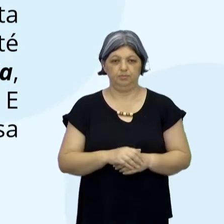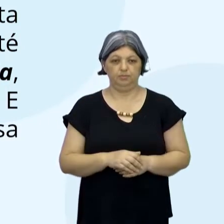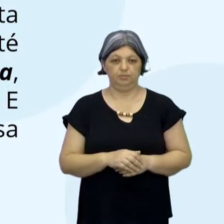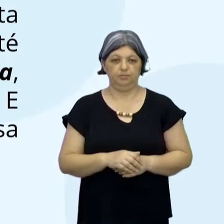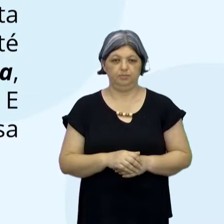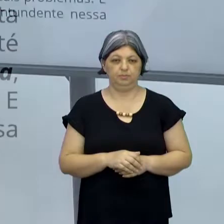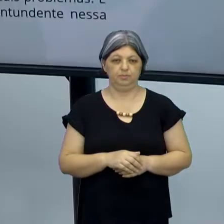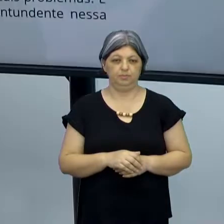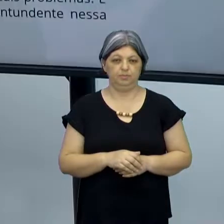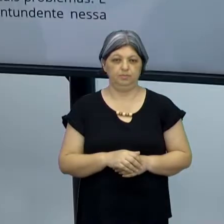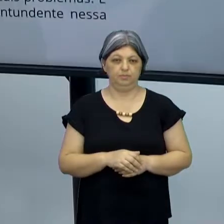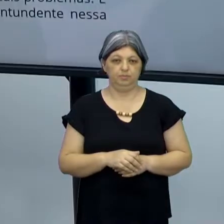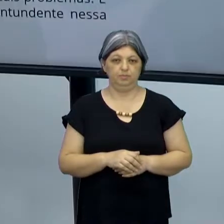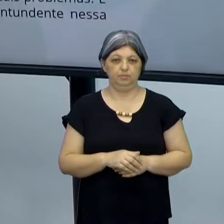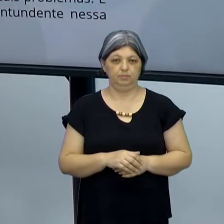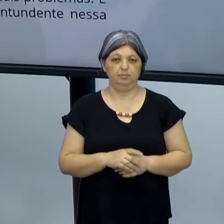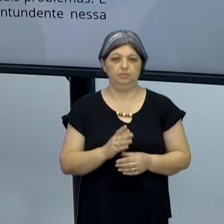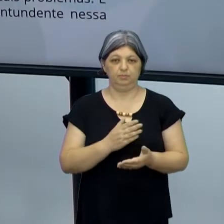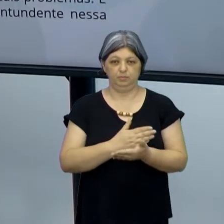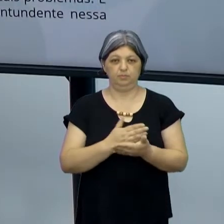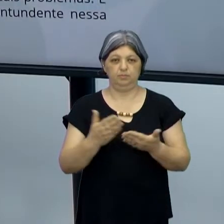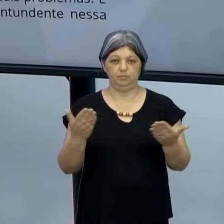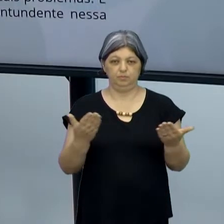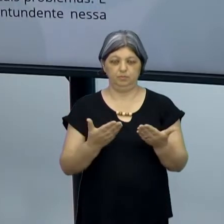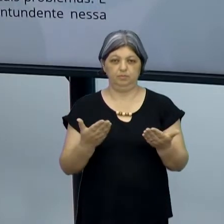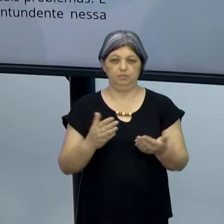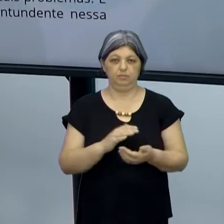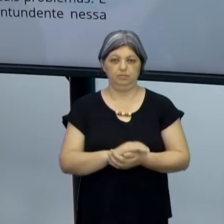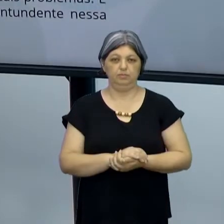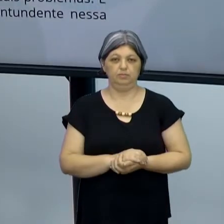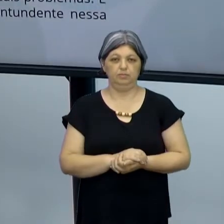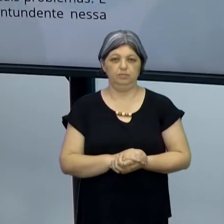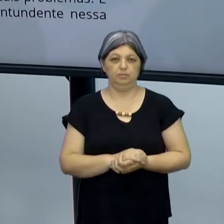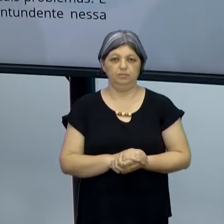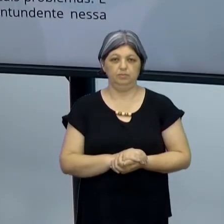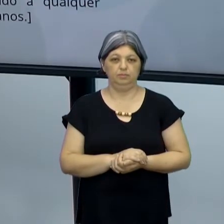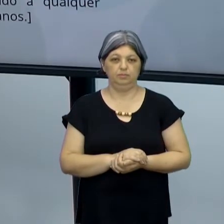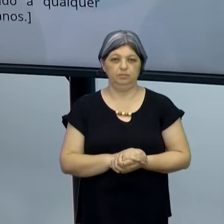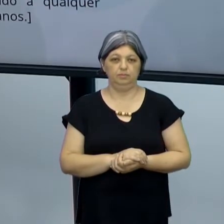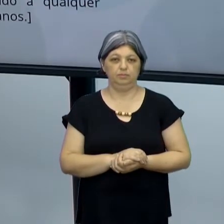da sistematização que a gente está iniciando hoje, tá bom?